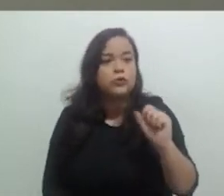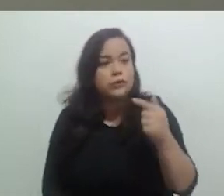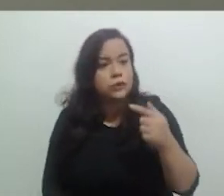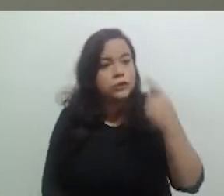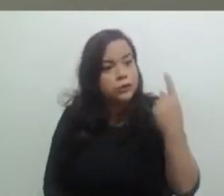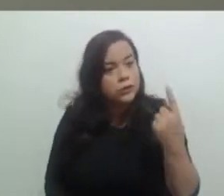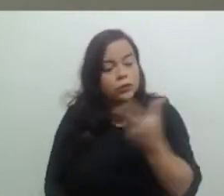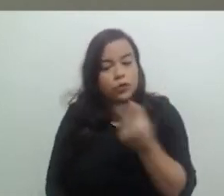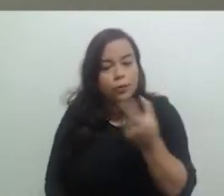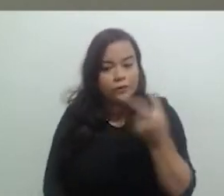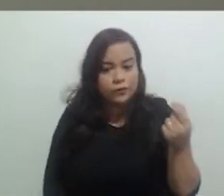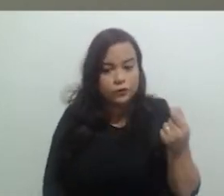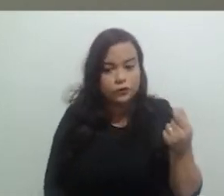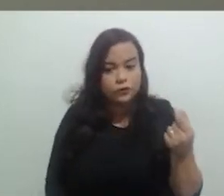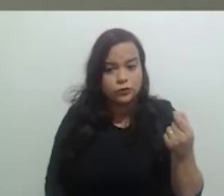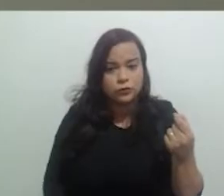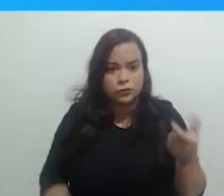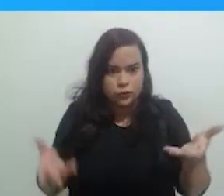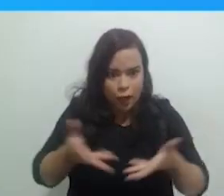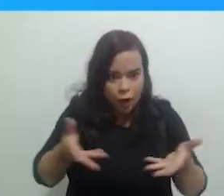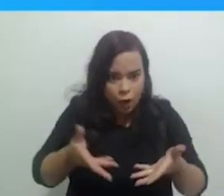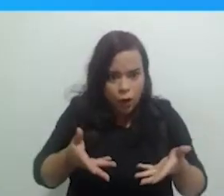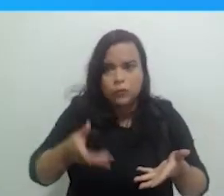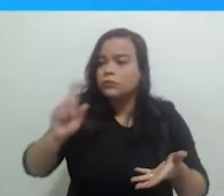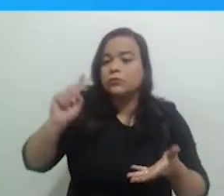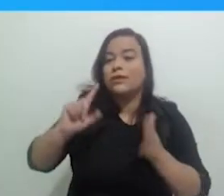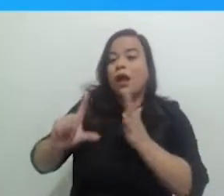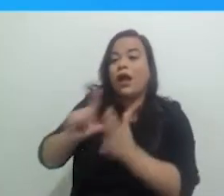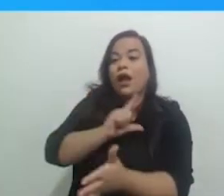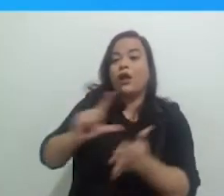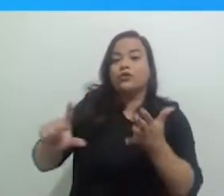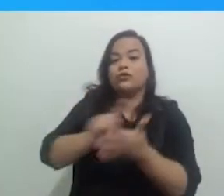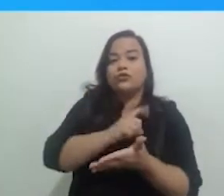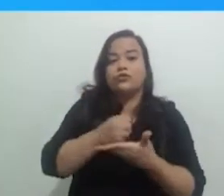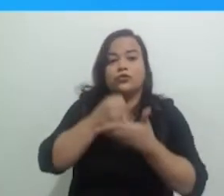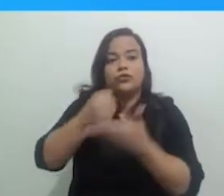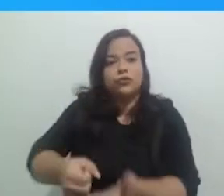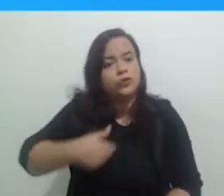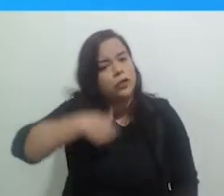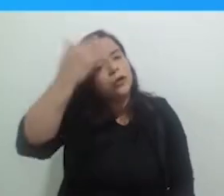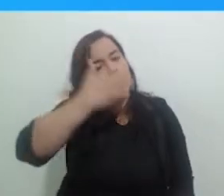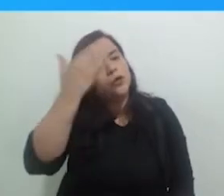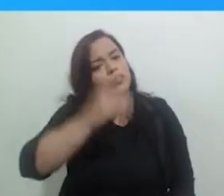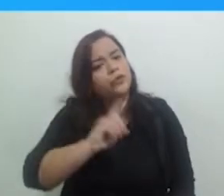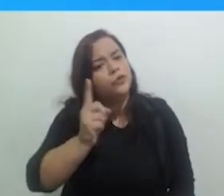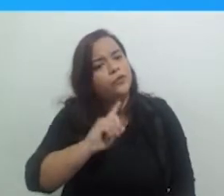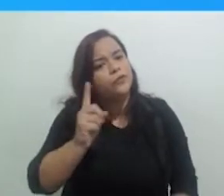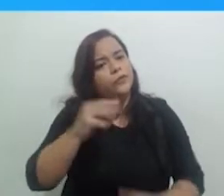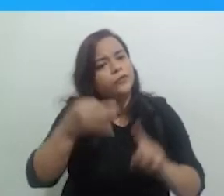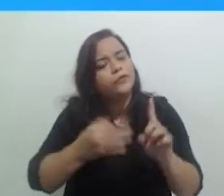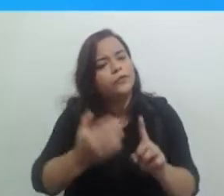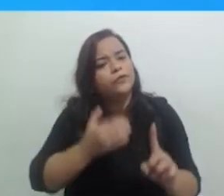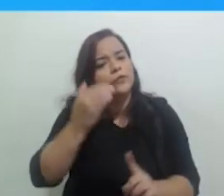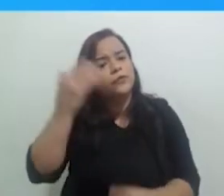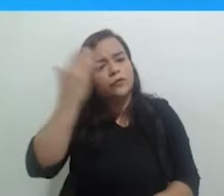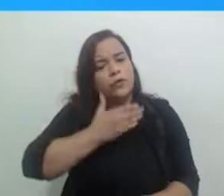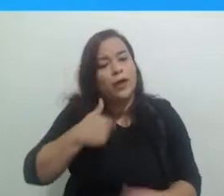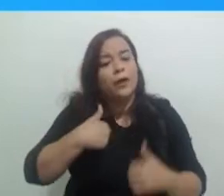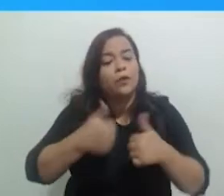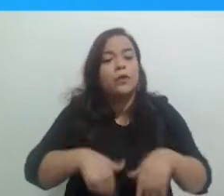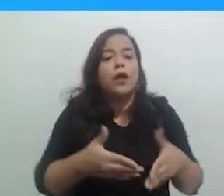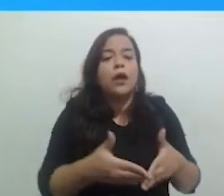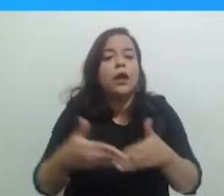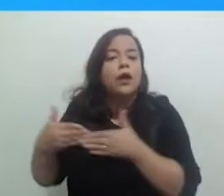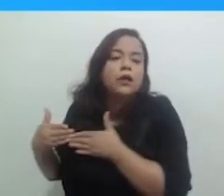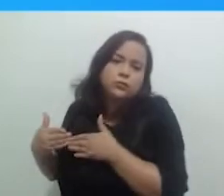081-228-71-2020. Agora? Anteriormente. Mas foram eu não estava presente, eu não vi, desembargador. Foram anteriores. Eu estava afastado. Razão pela